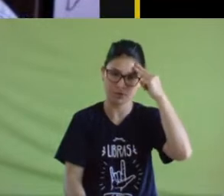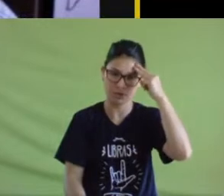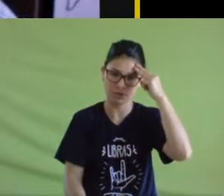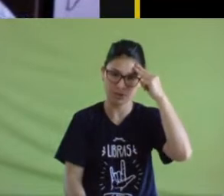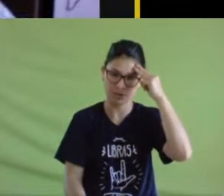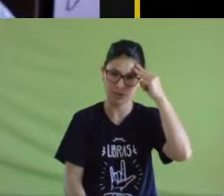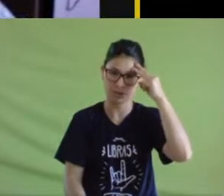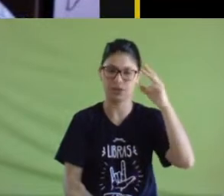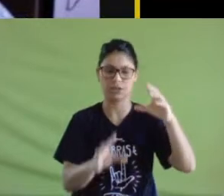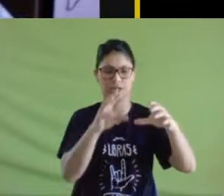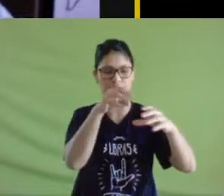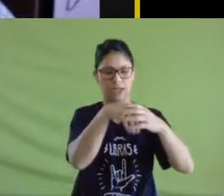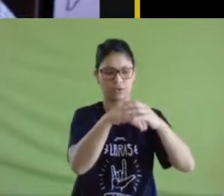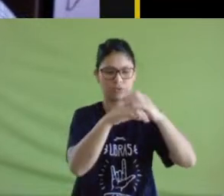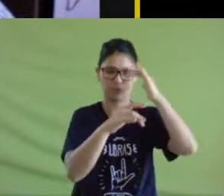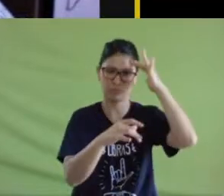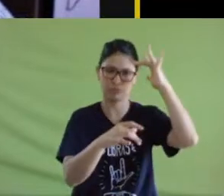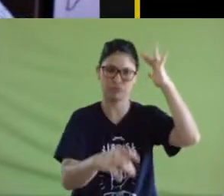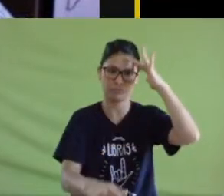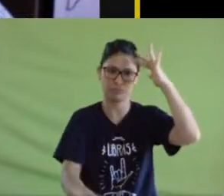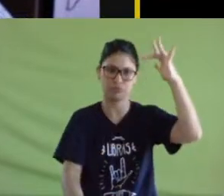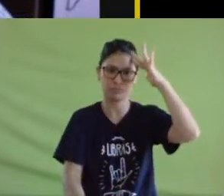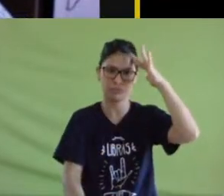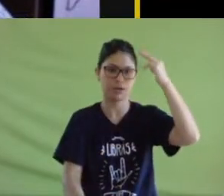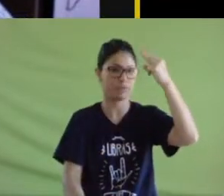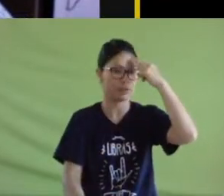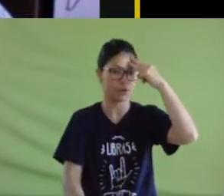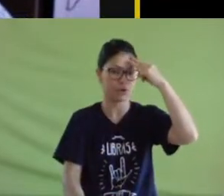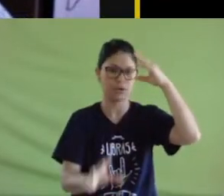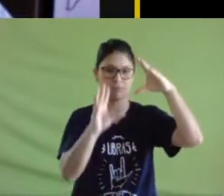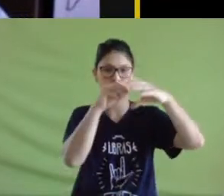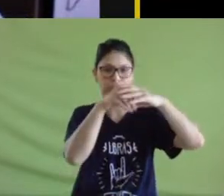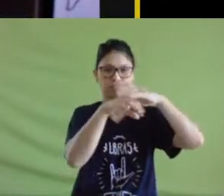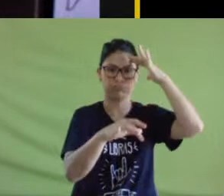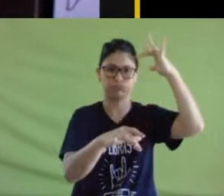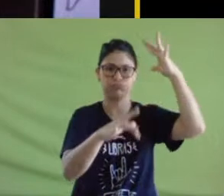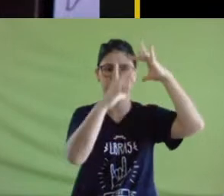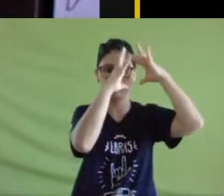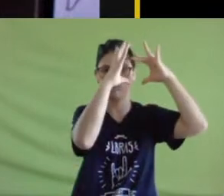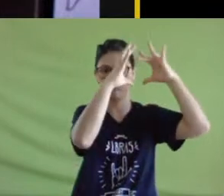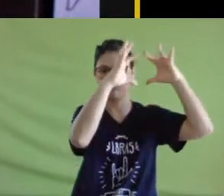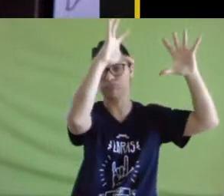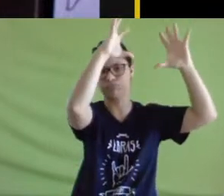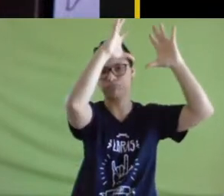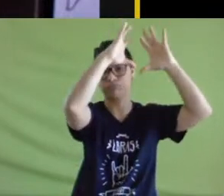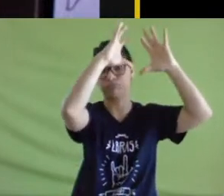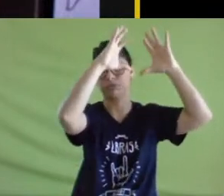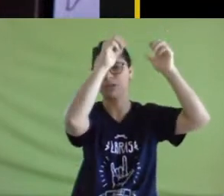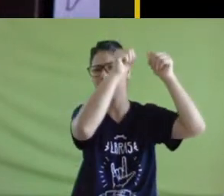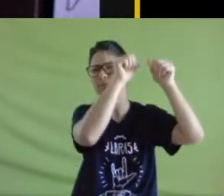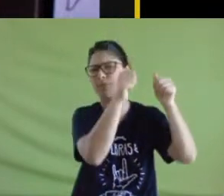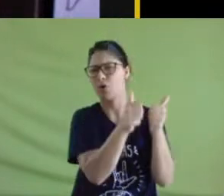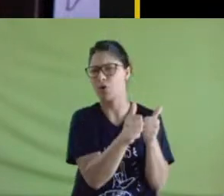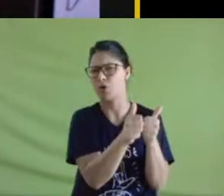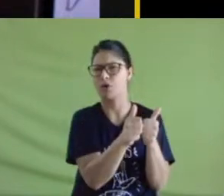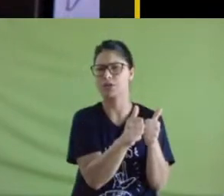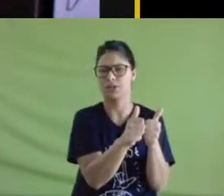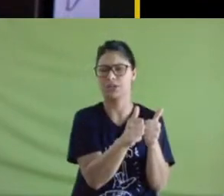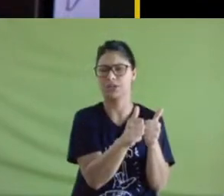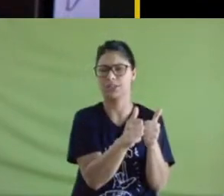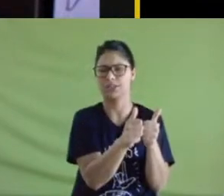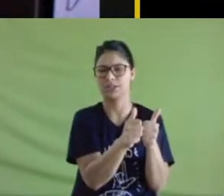na imaginação, porque a memória sempre se faz por meio de imagens que